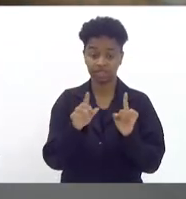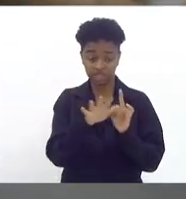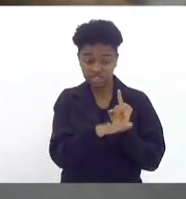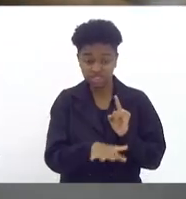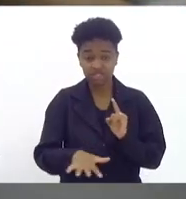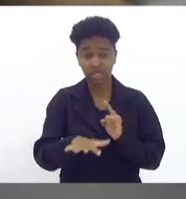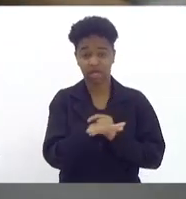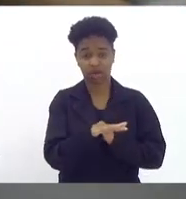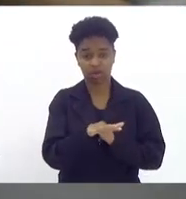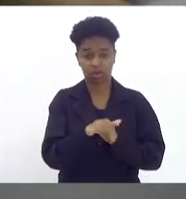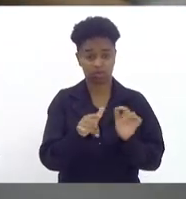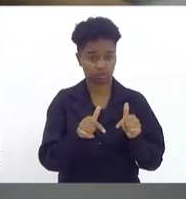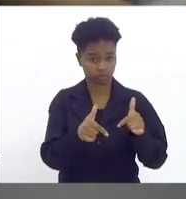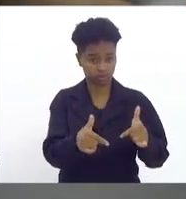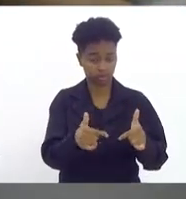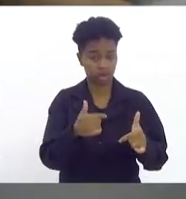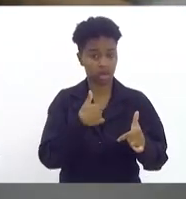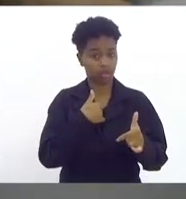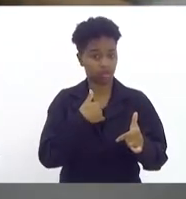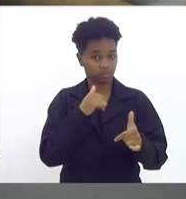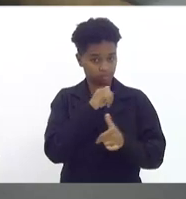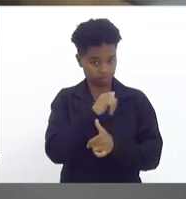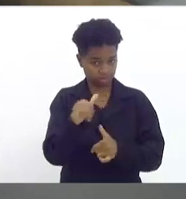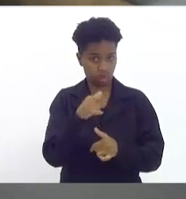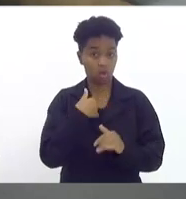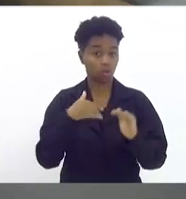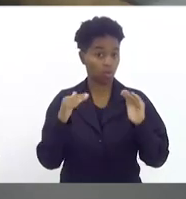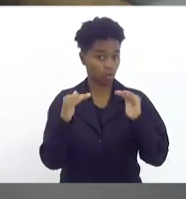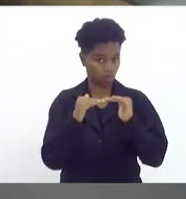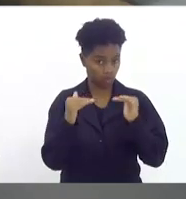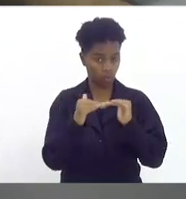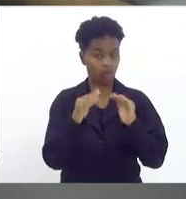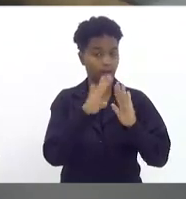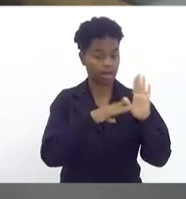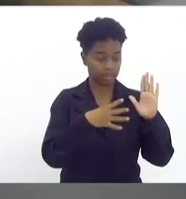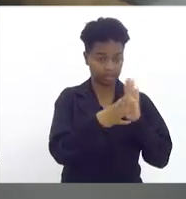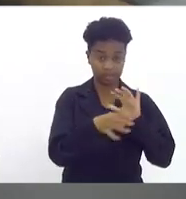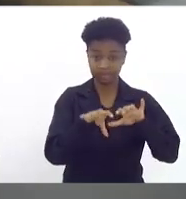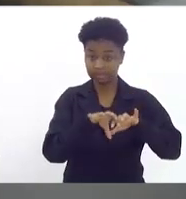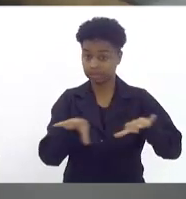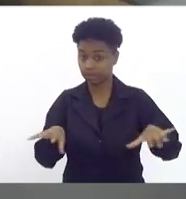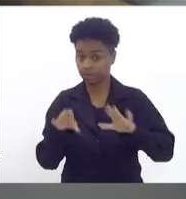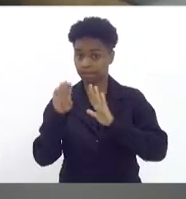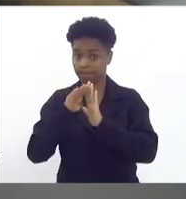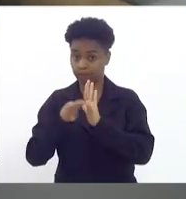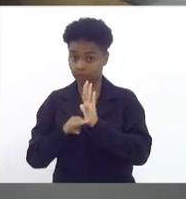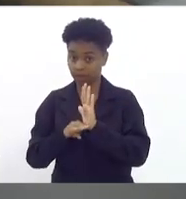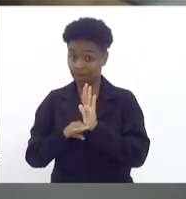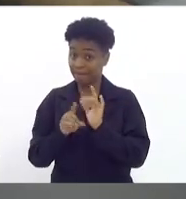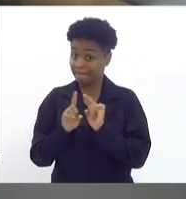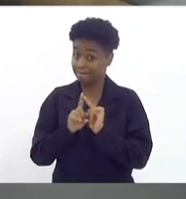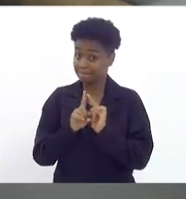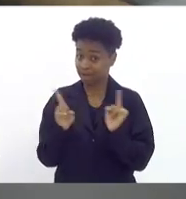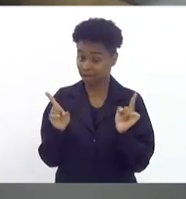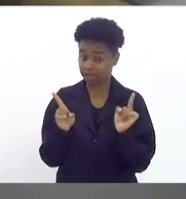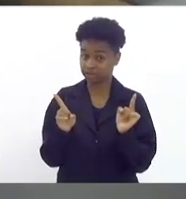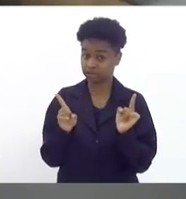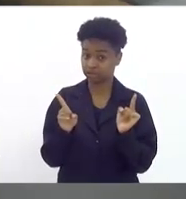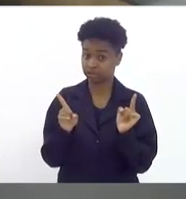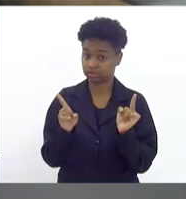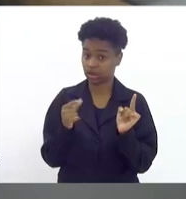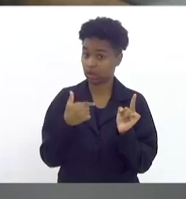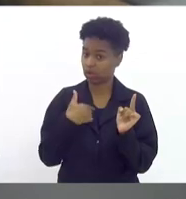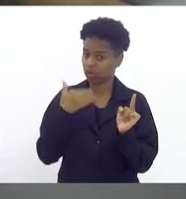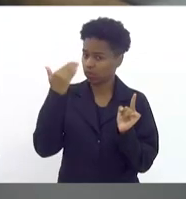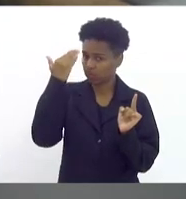geral, eu quero dizer que eu concordo, calendário é calendário, programa é programa. Agora, eu não